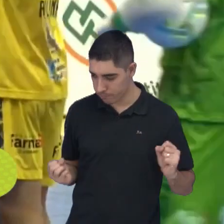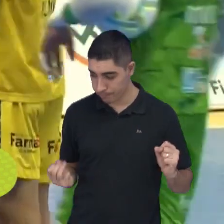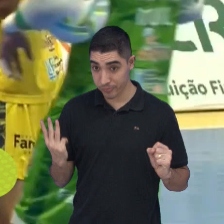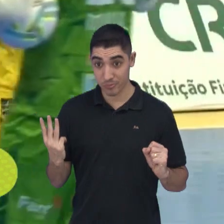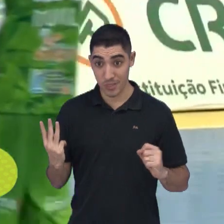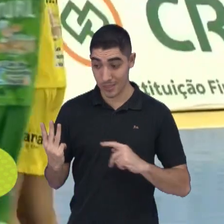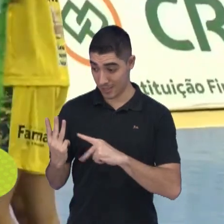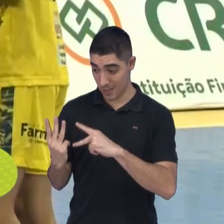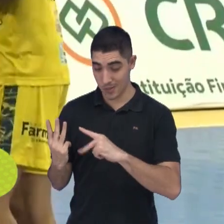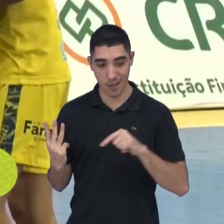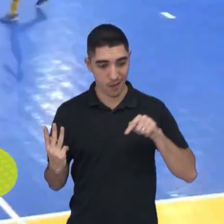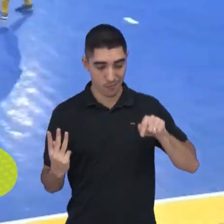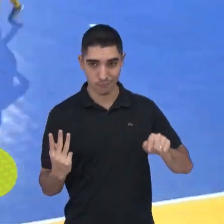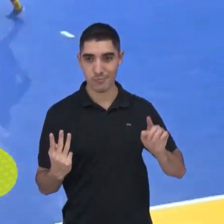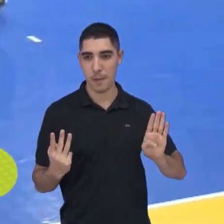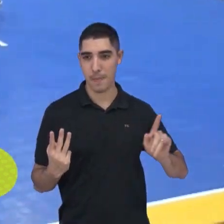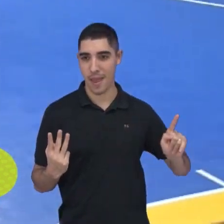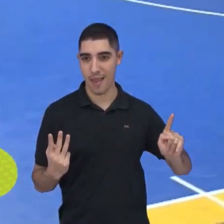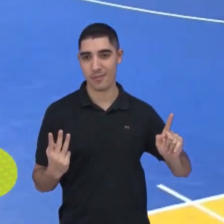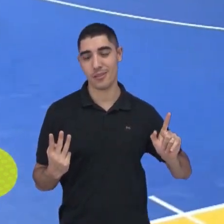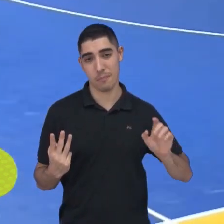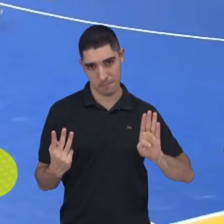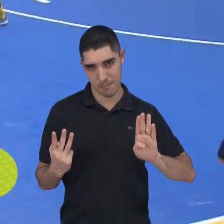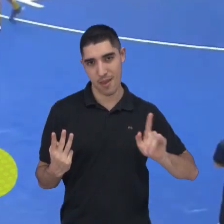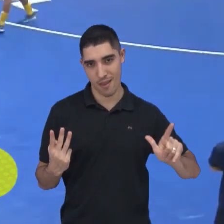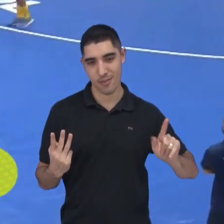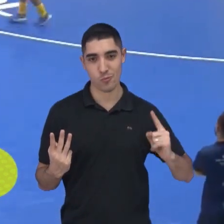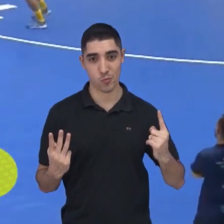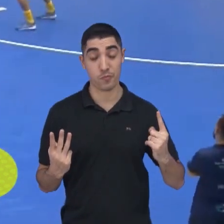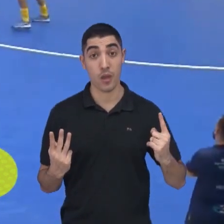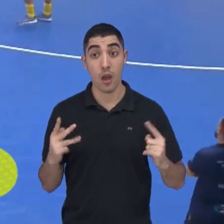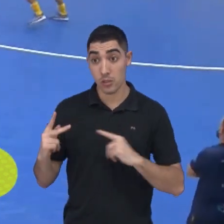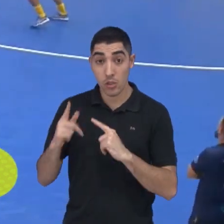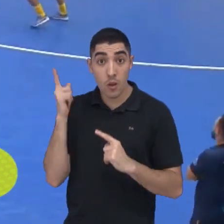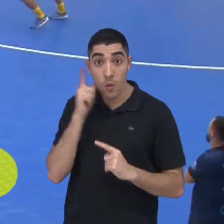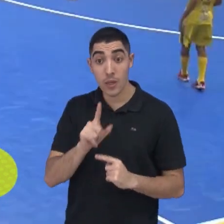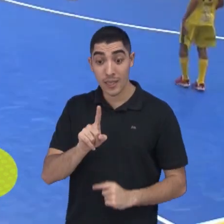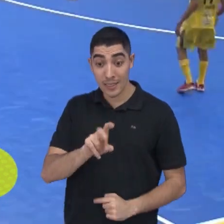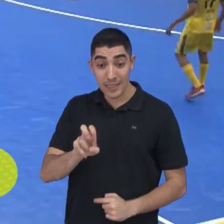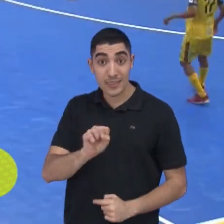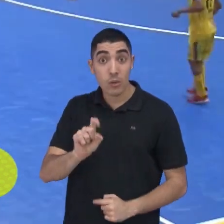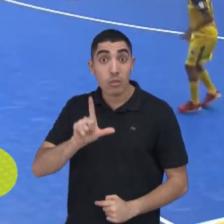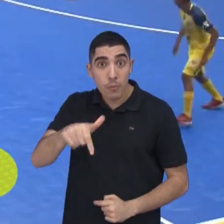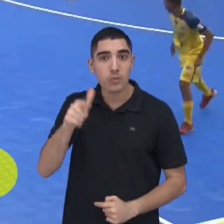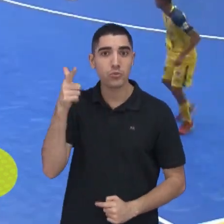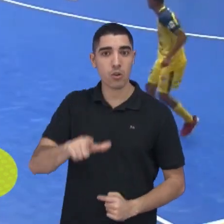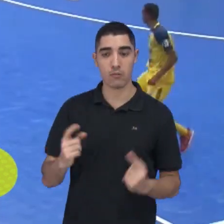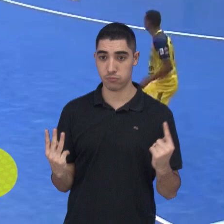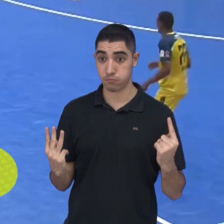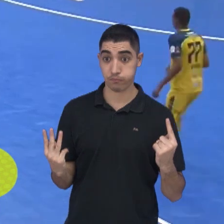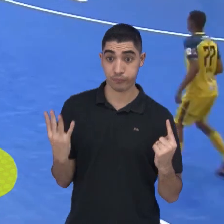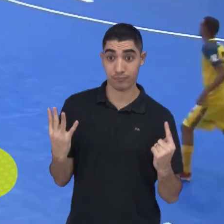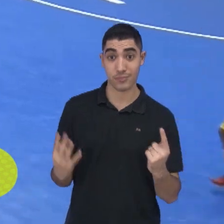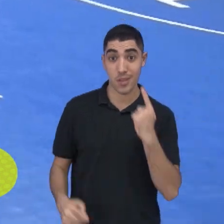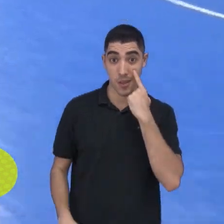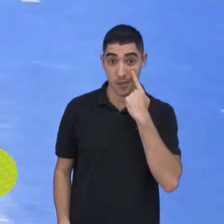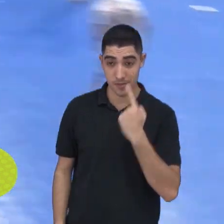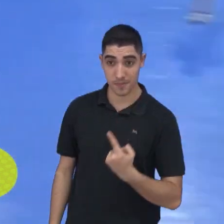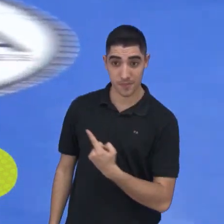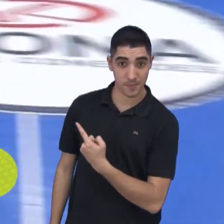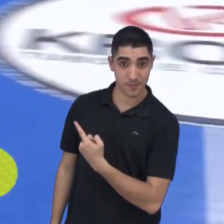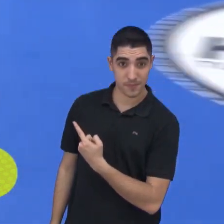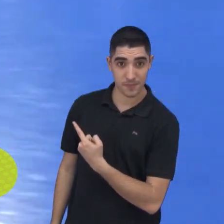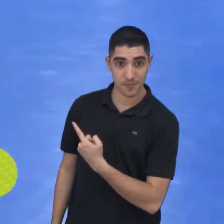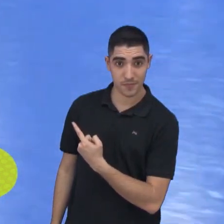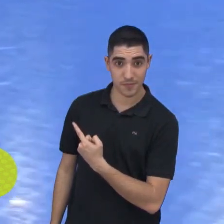3, Blumenau 1. O São José matou o jogo 15 segundos depois. Nessa cobrança de lateral, Cauã lançou lá